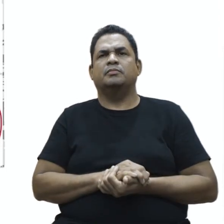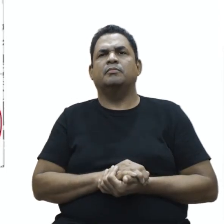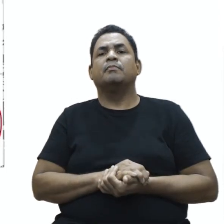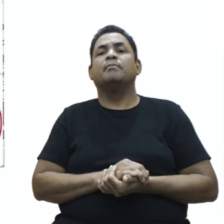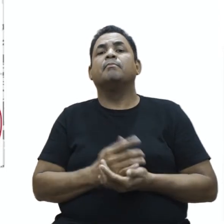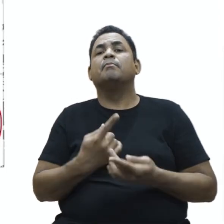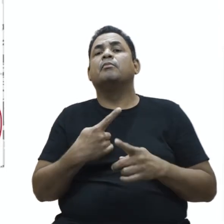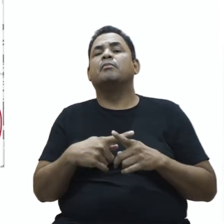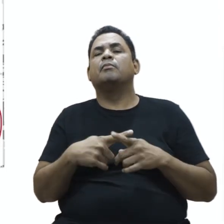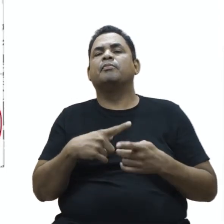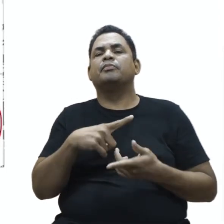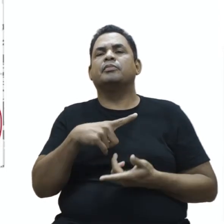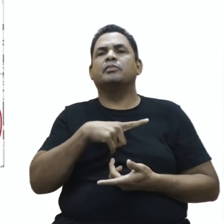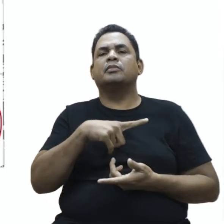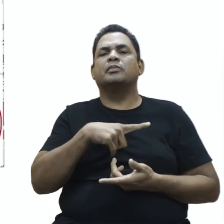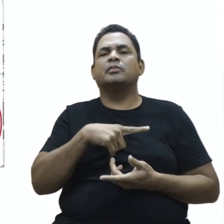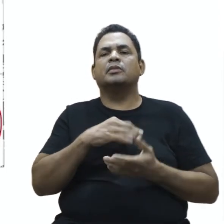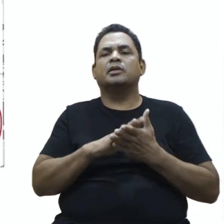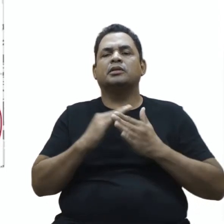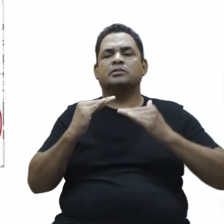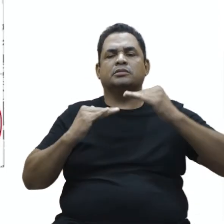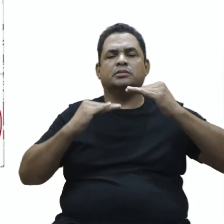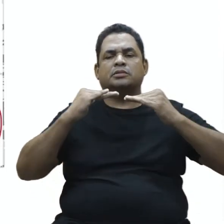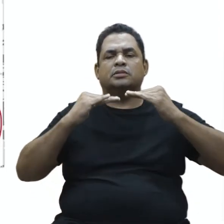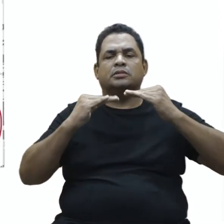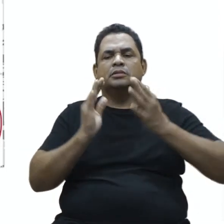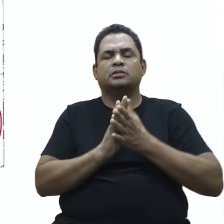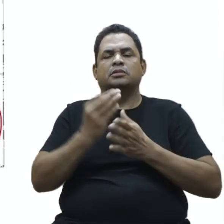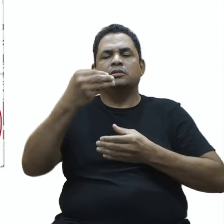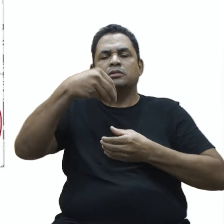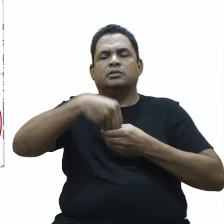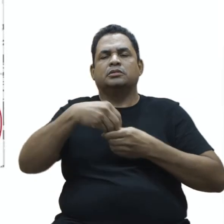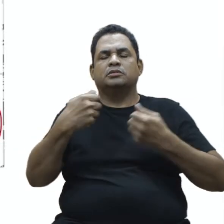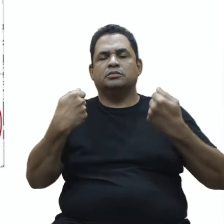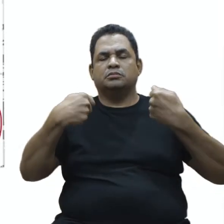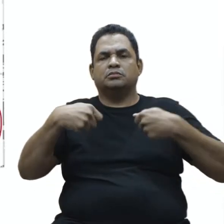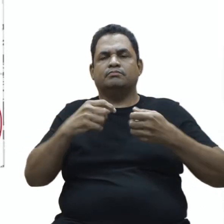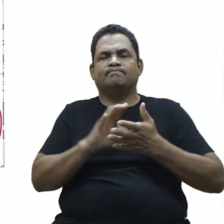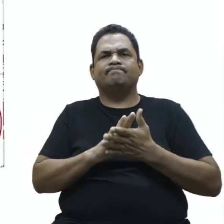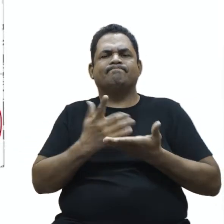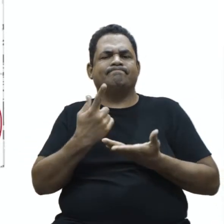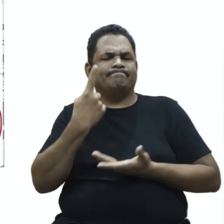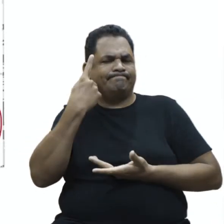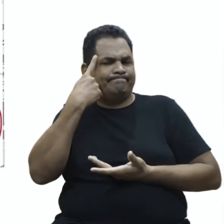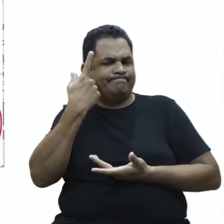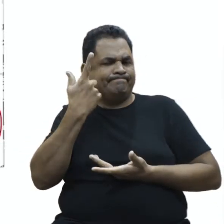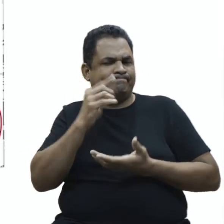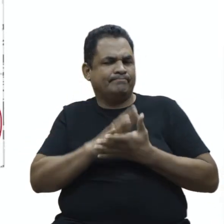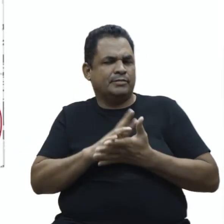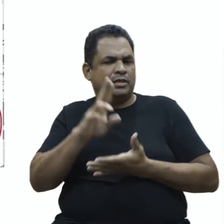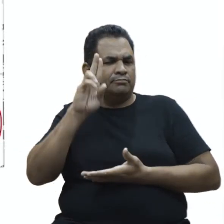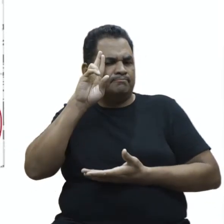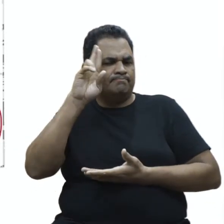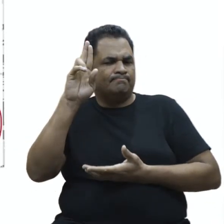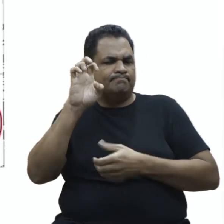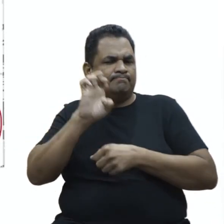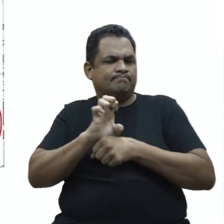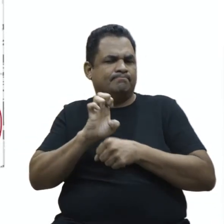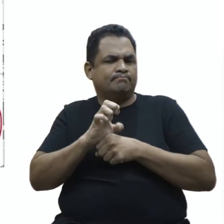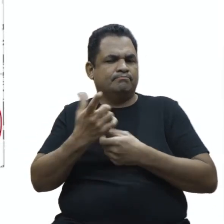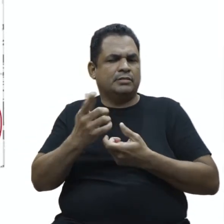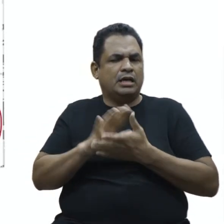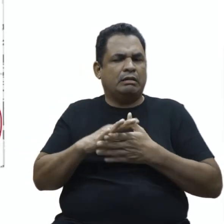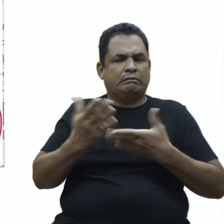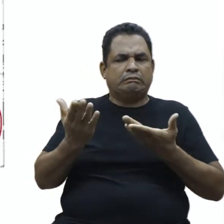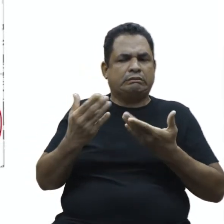que haja, né, esse equilíbrio dentro desse poder. Porque já pensou, se lá o chefe de Estado não escolhe o ministro, aí o ministro não se entende com o